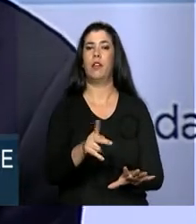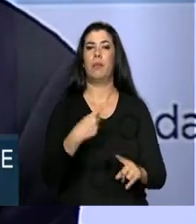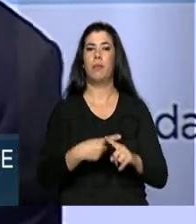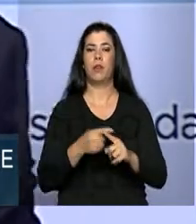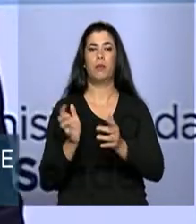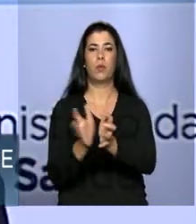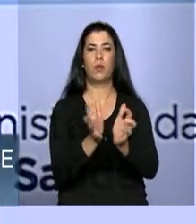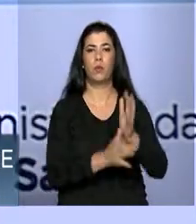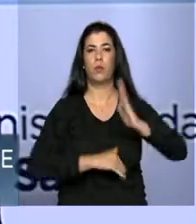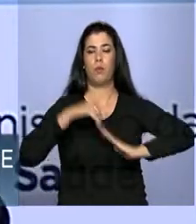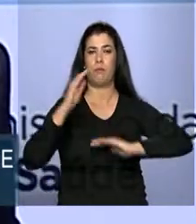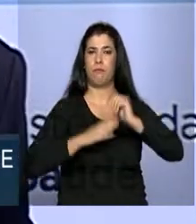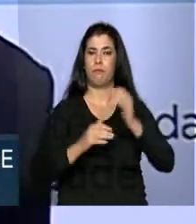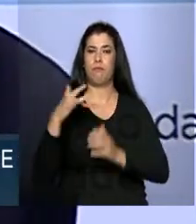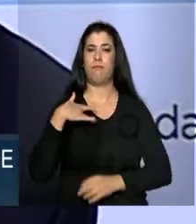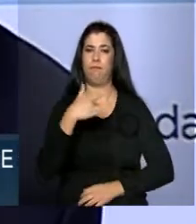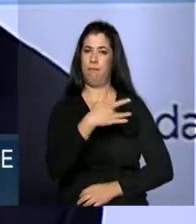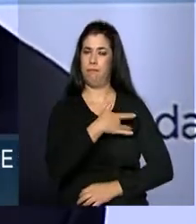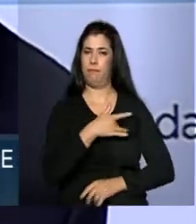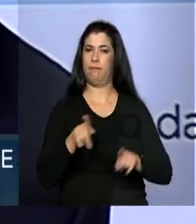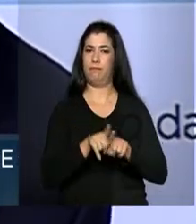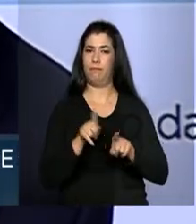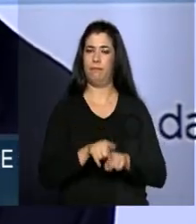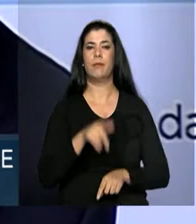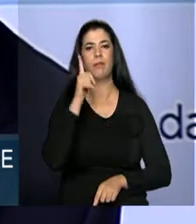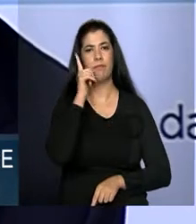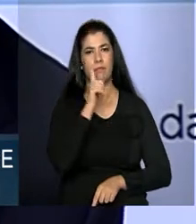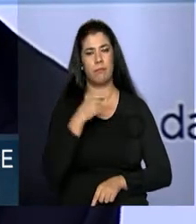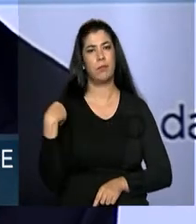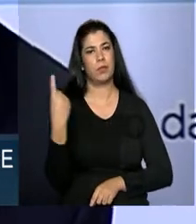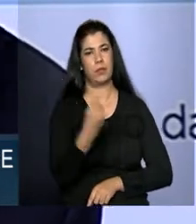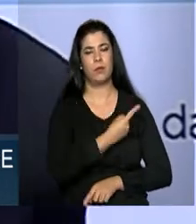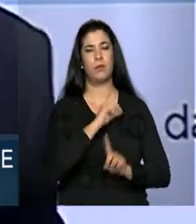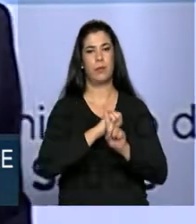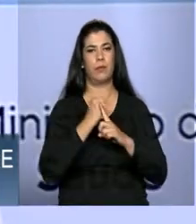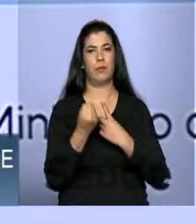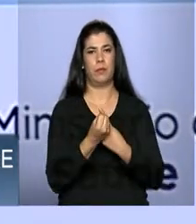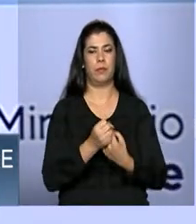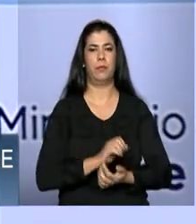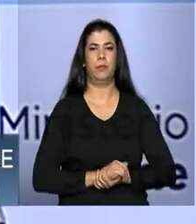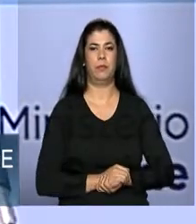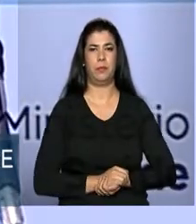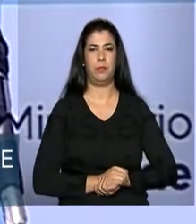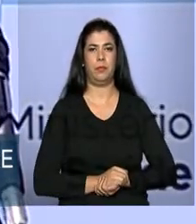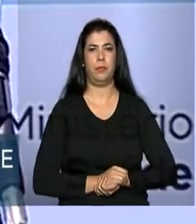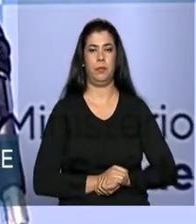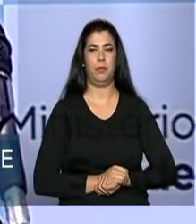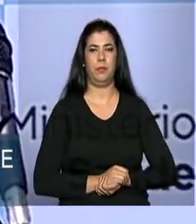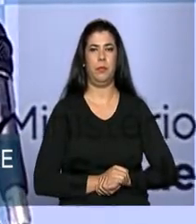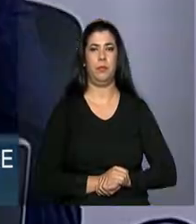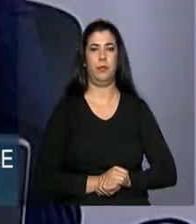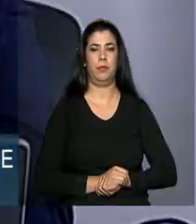hábitos, etc., já será um grande ganho que nós teremos para a sociedade brasileira.